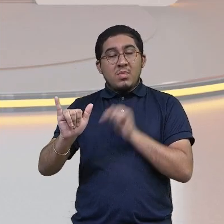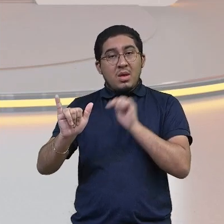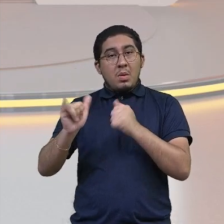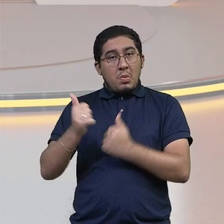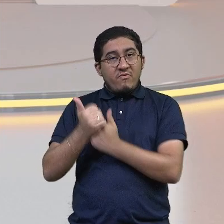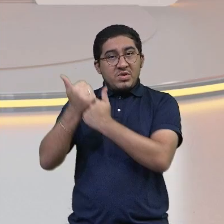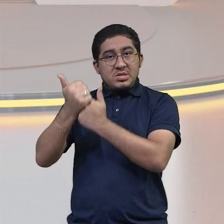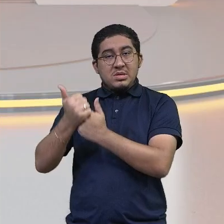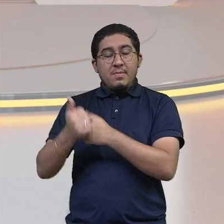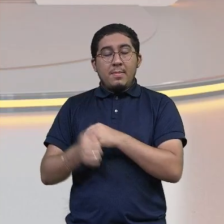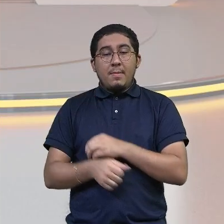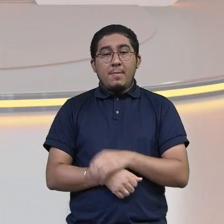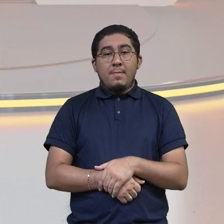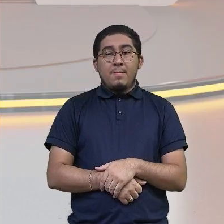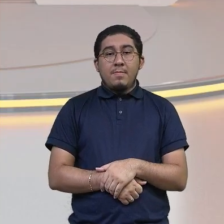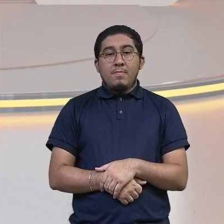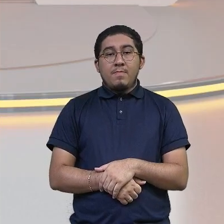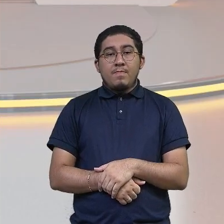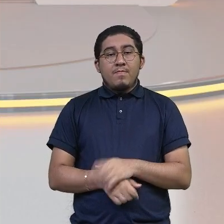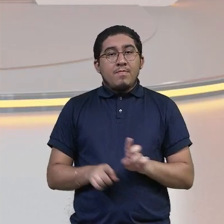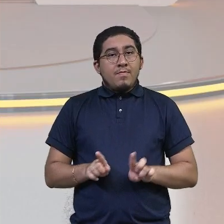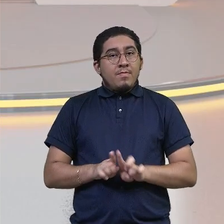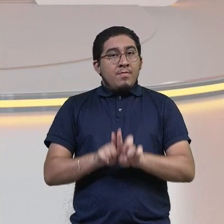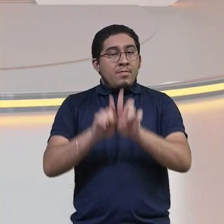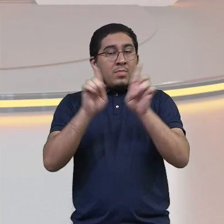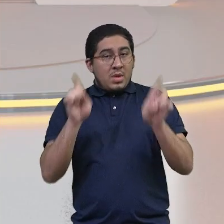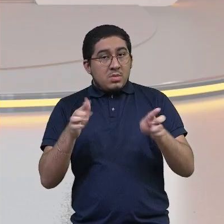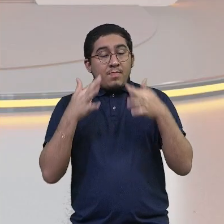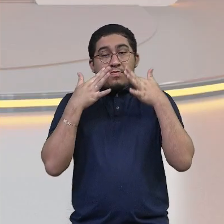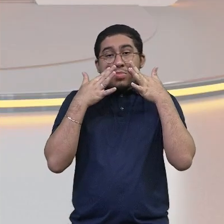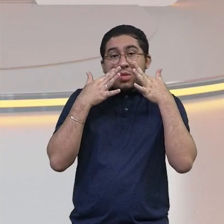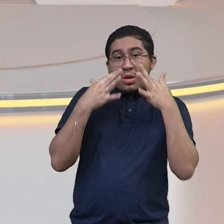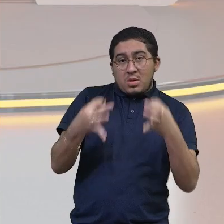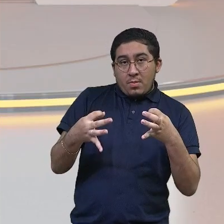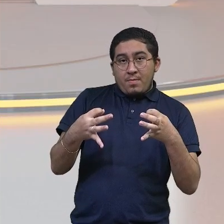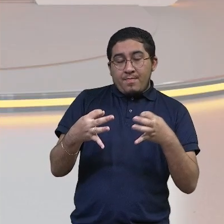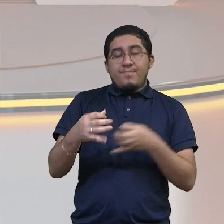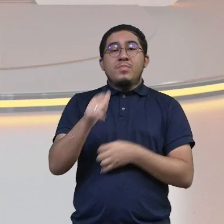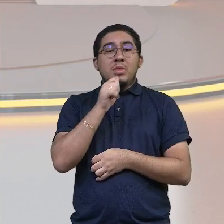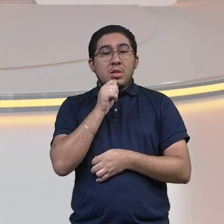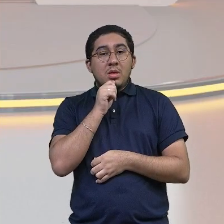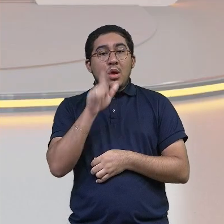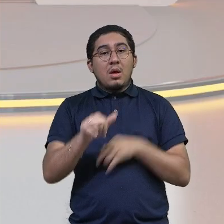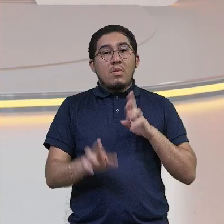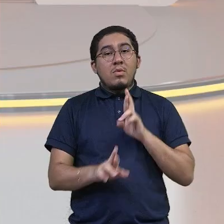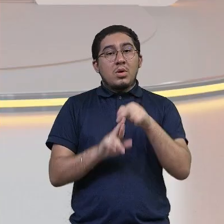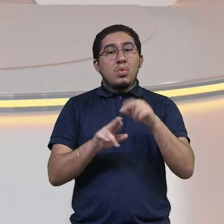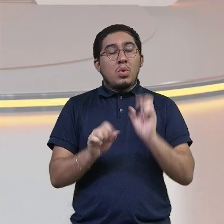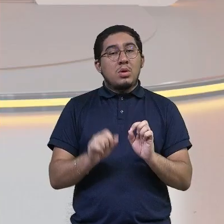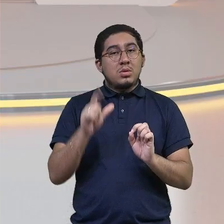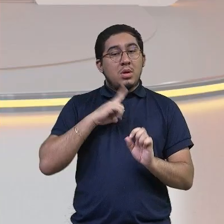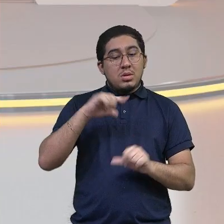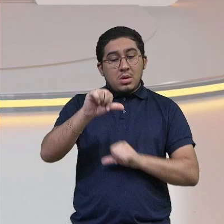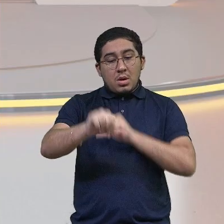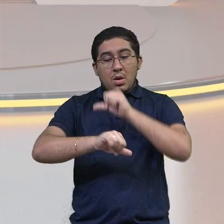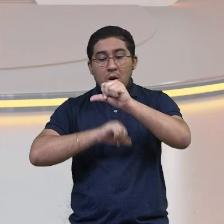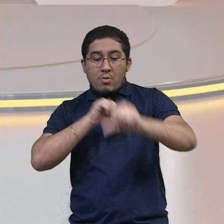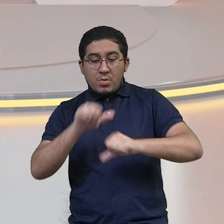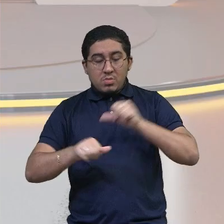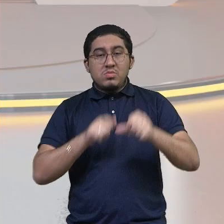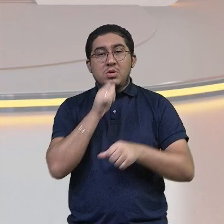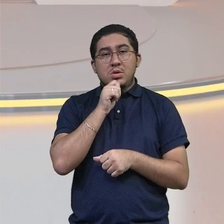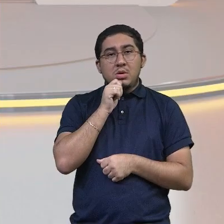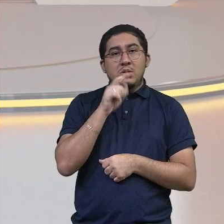seu vice-presidente. No entanto, observa que nós estamos dizendo ainda que nesse processo de transição, mesmo assumindo